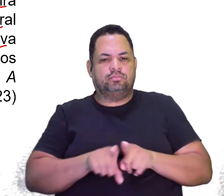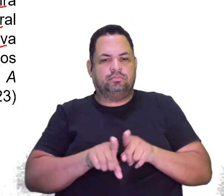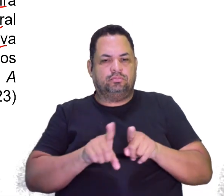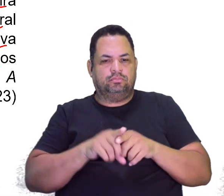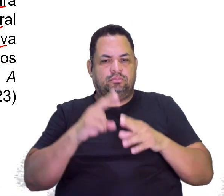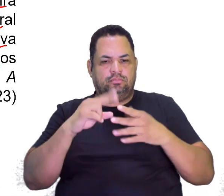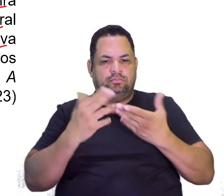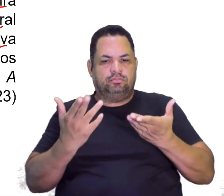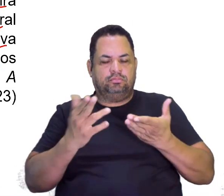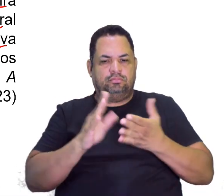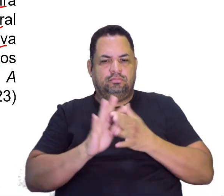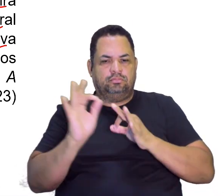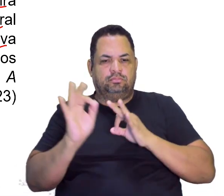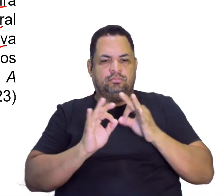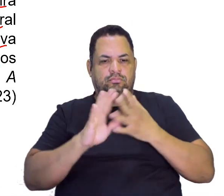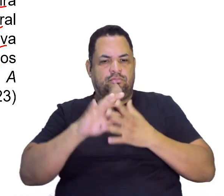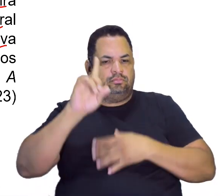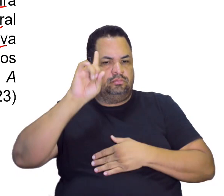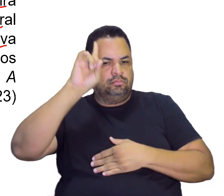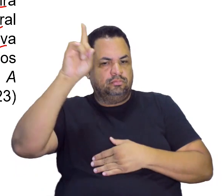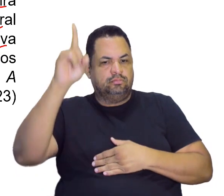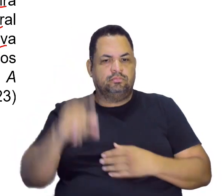ela extremamente